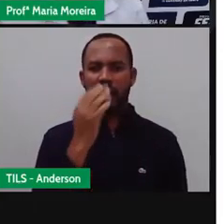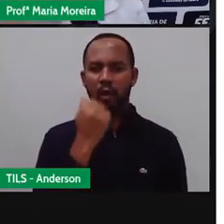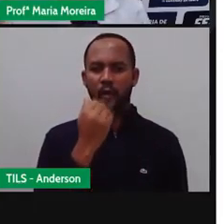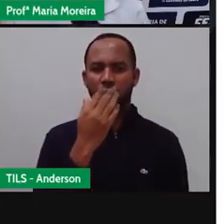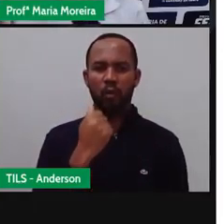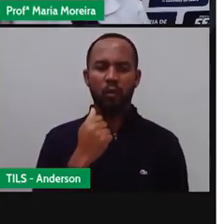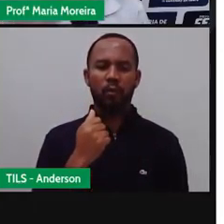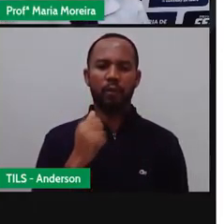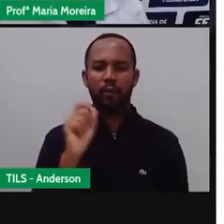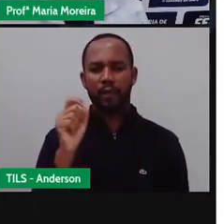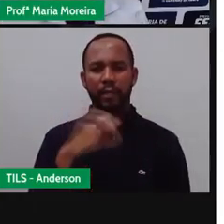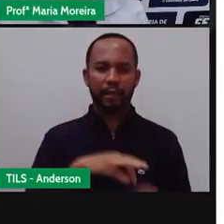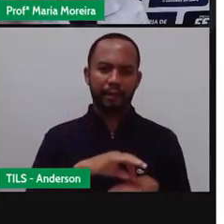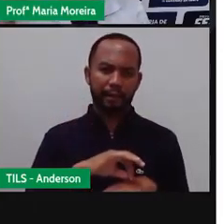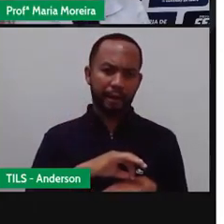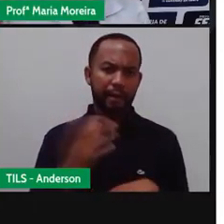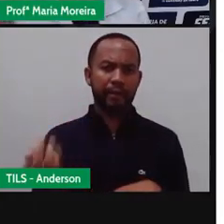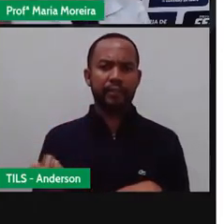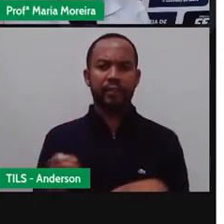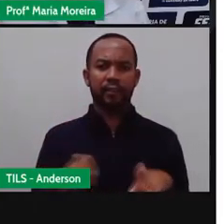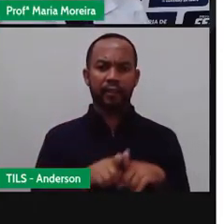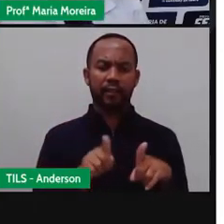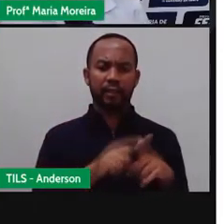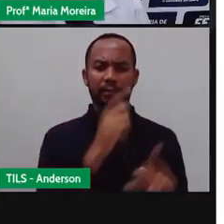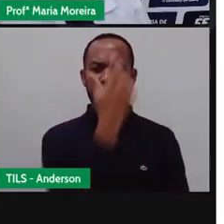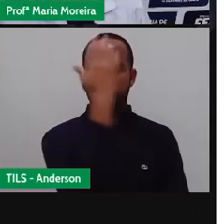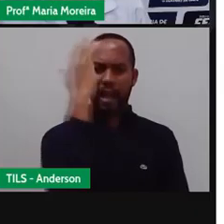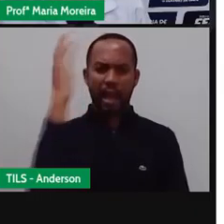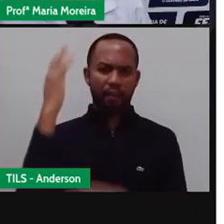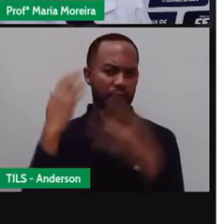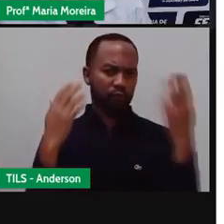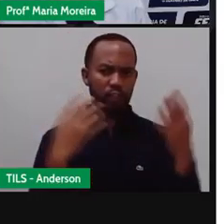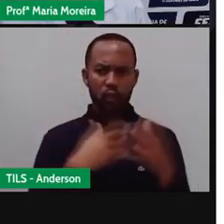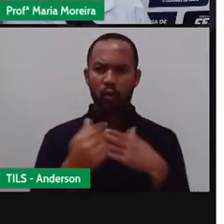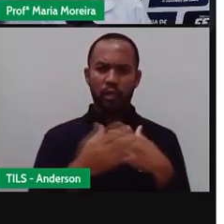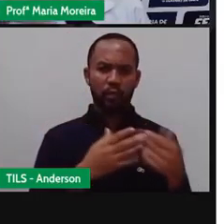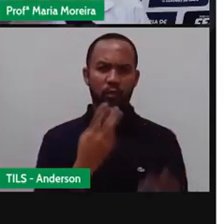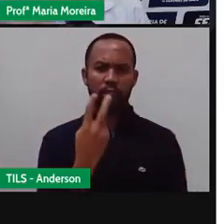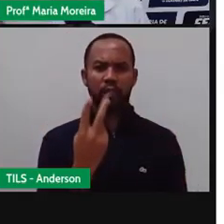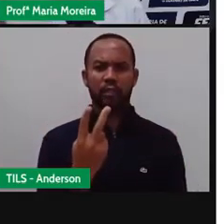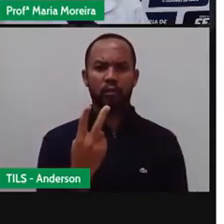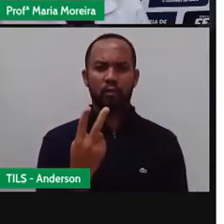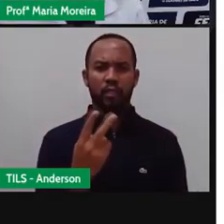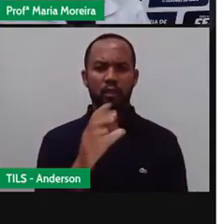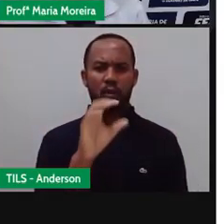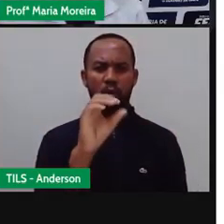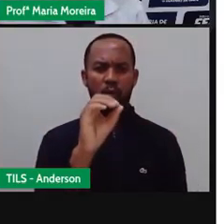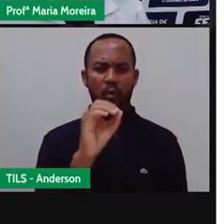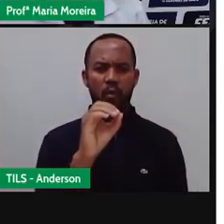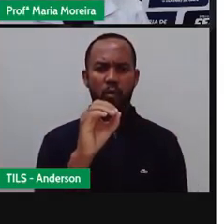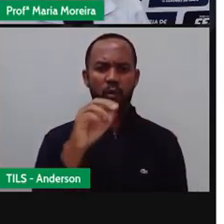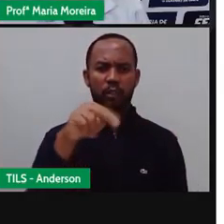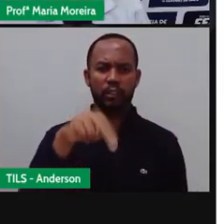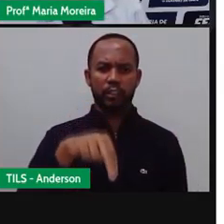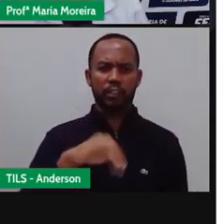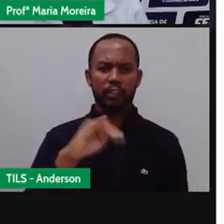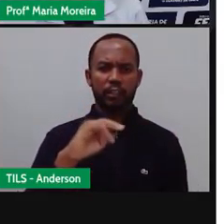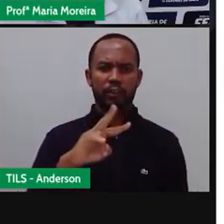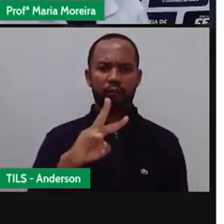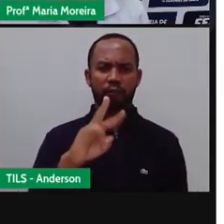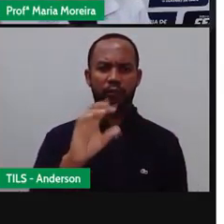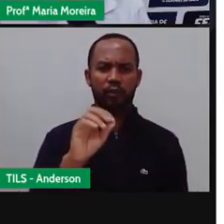conteúdo. Carnívora come carne. Herbívora, herbívora, de herbal. Herbal, que é o quê? Plantas, vegetais.